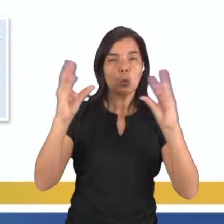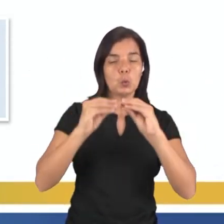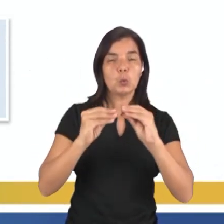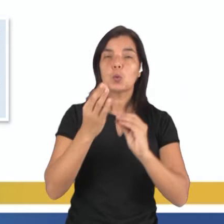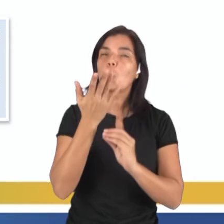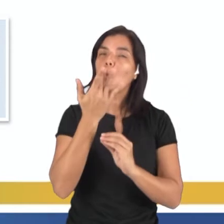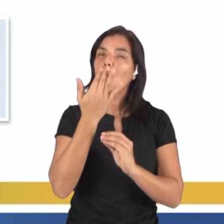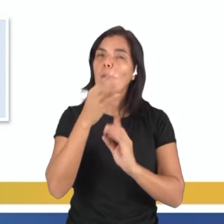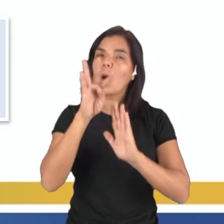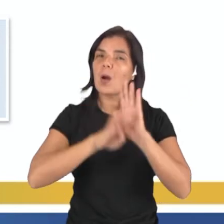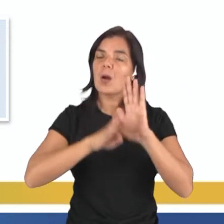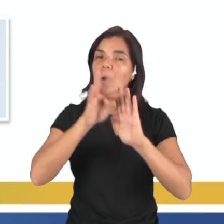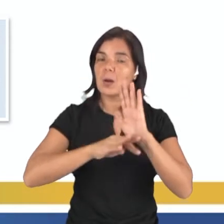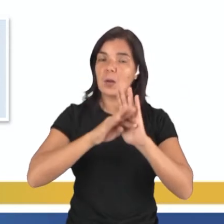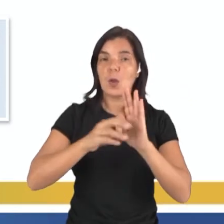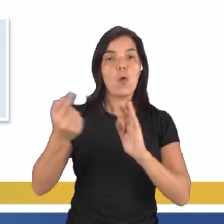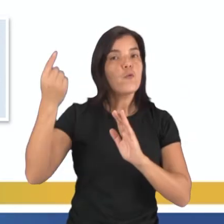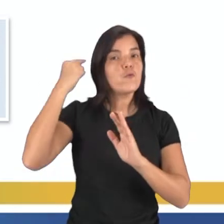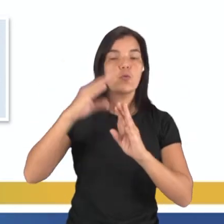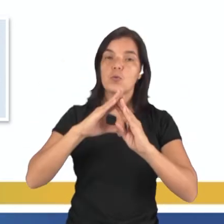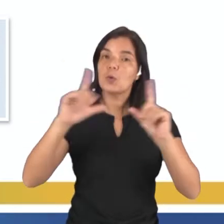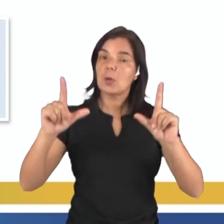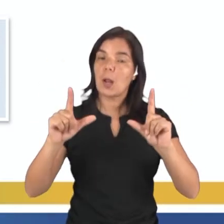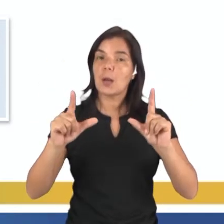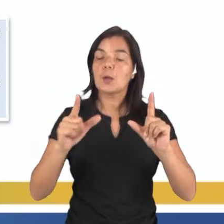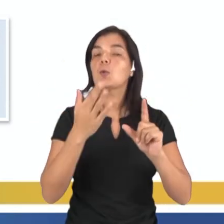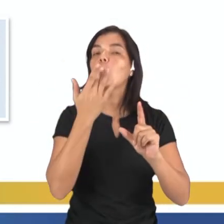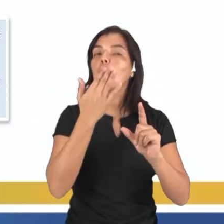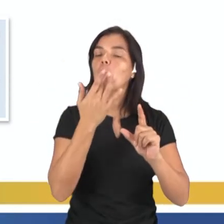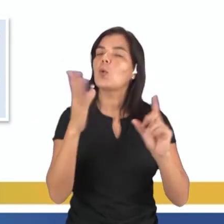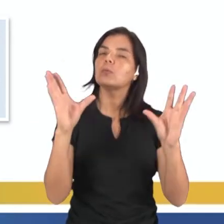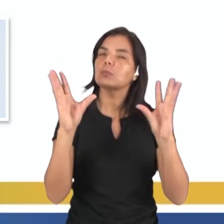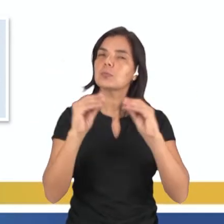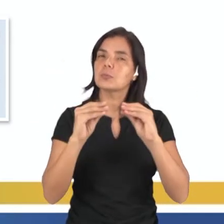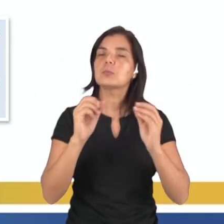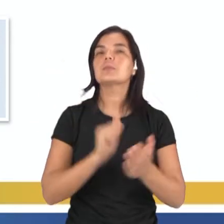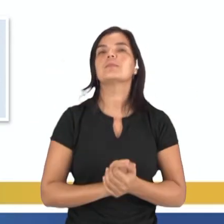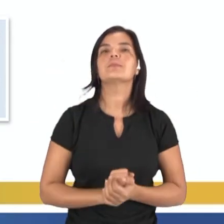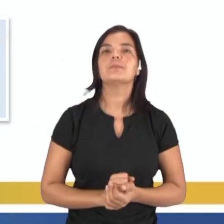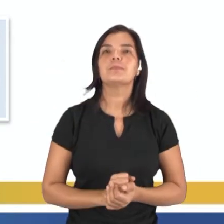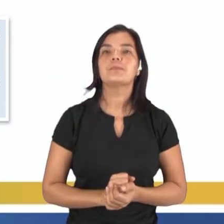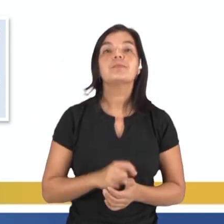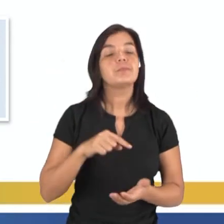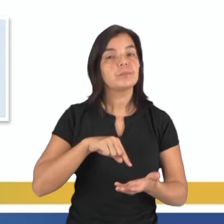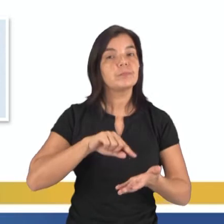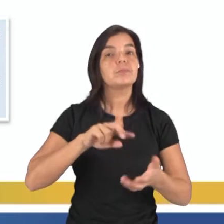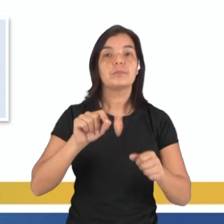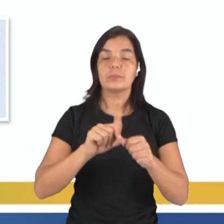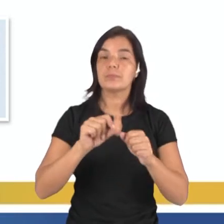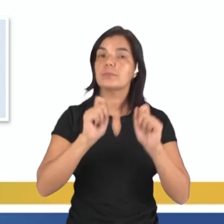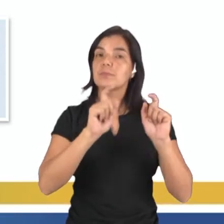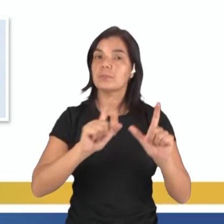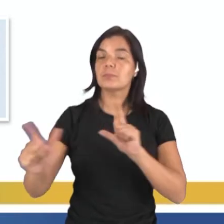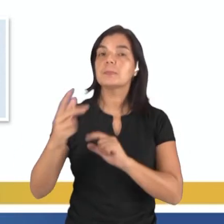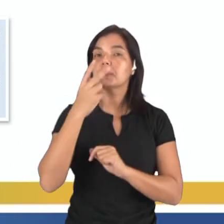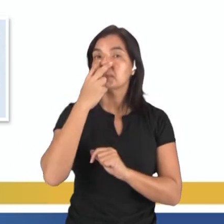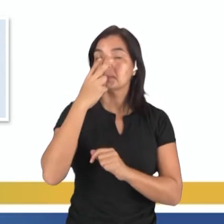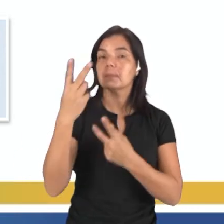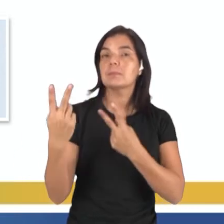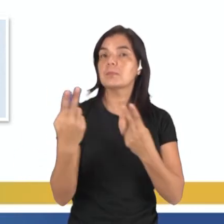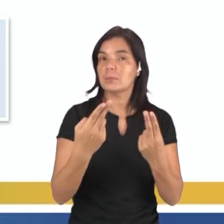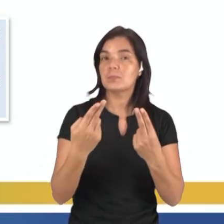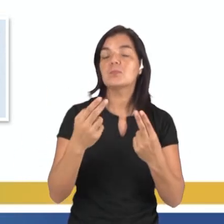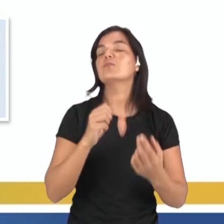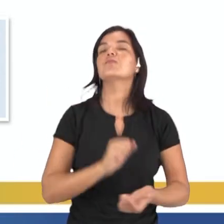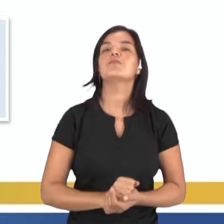cores claras, utilize o fundo claro, com fonte escura, nos slides de transição. Isso faz com que os slides pareçam da mesma